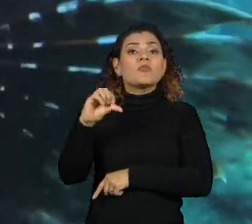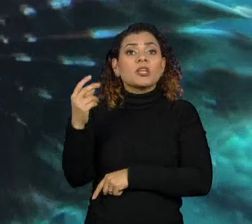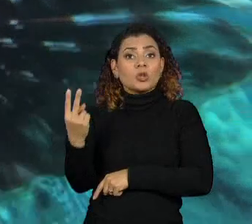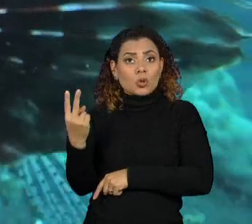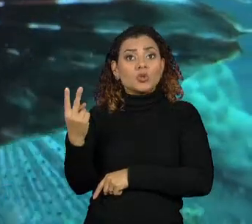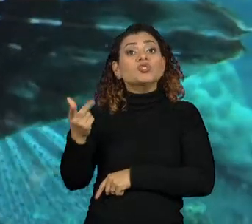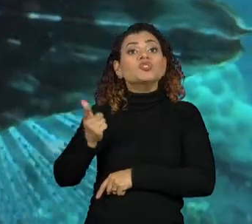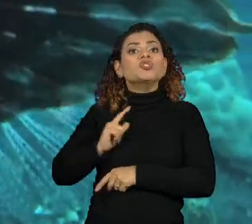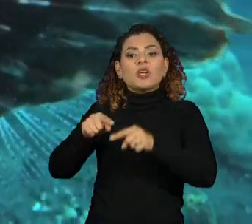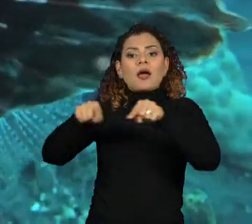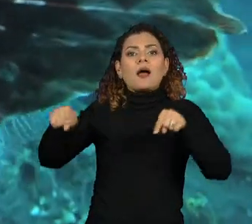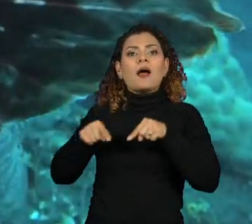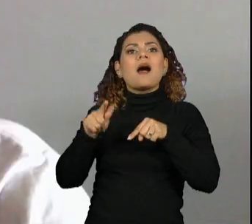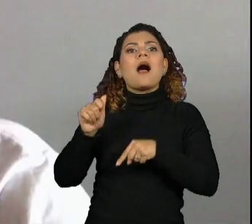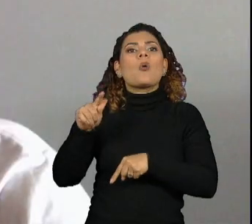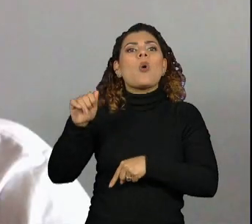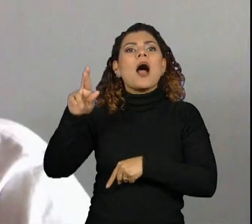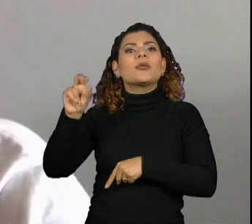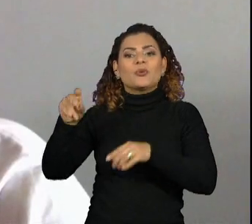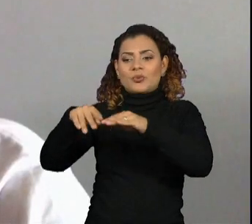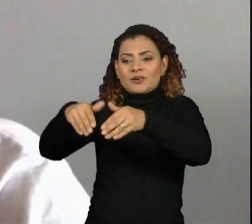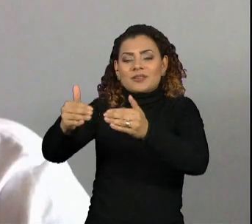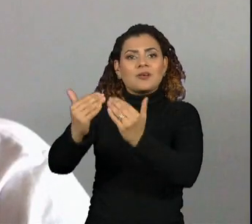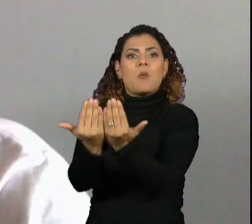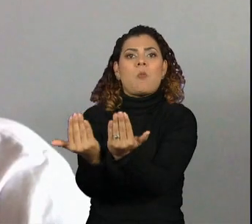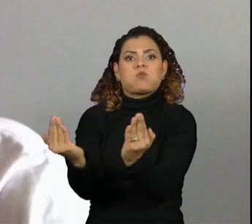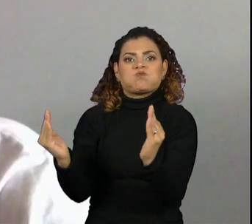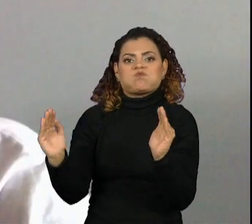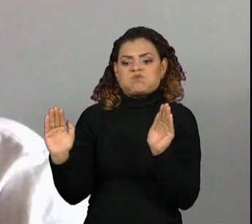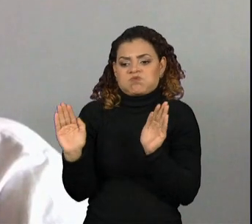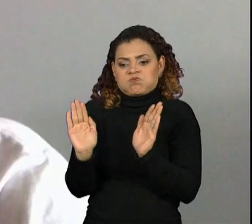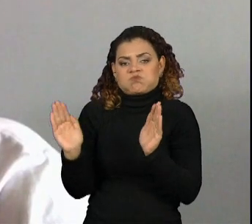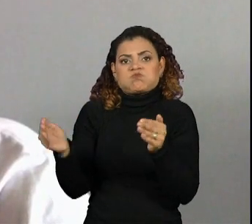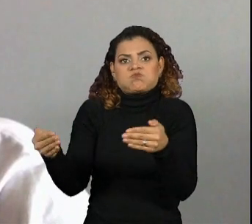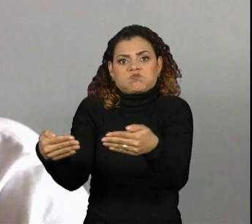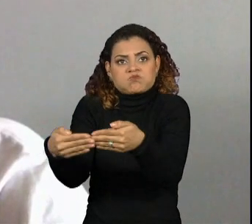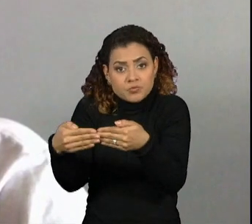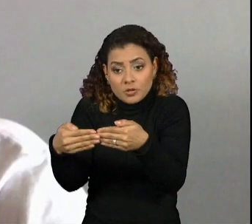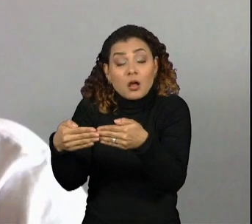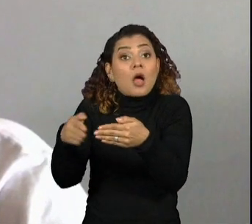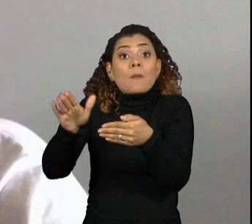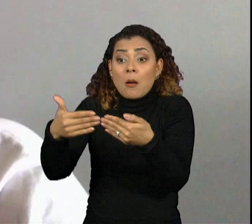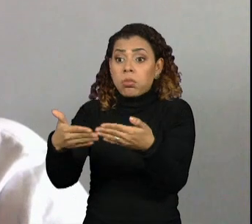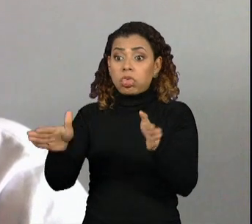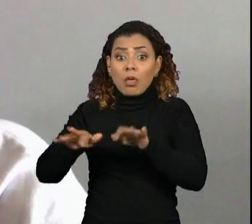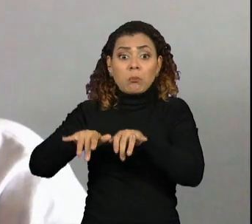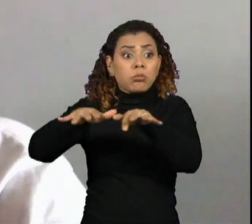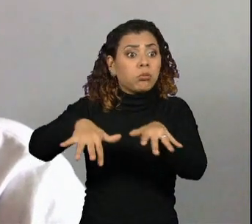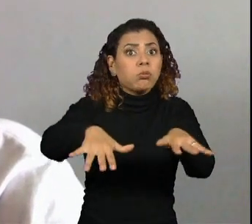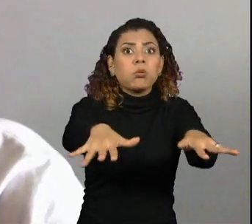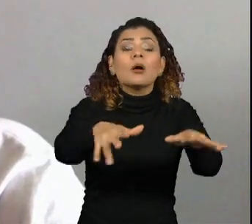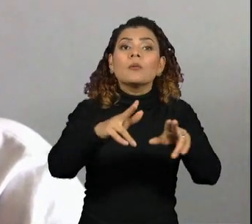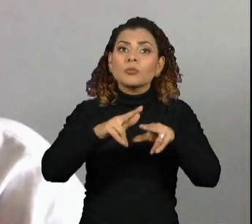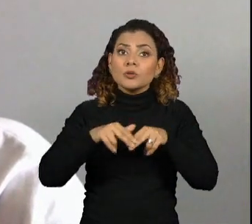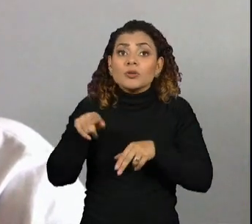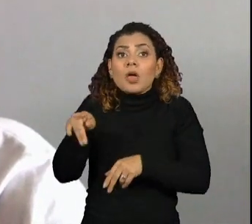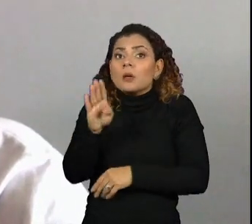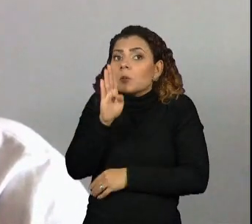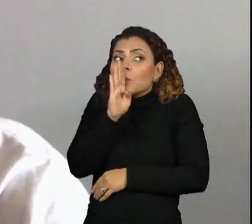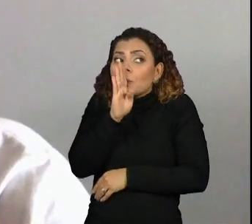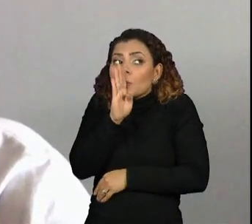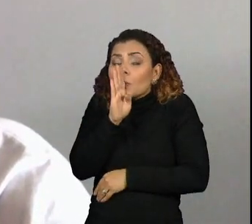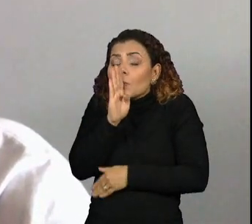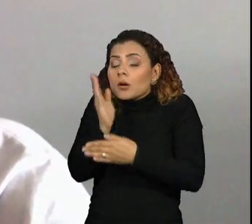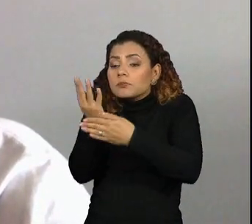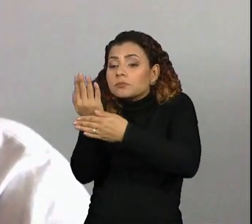os aquários e eles foram soltos. A gente chama ele de predador de espreito, ou seja, ele fica paradinho, o